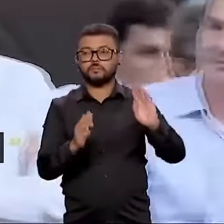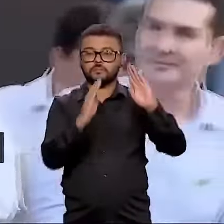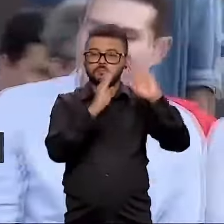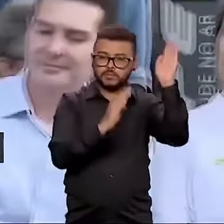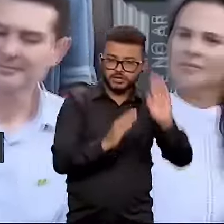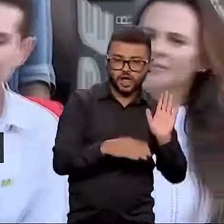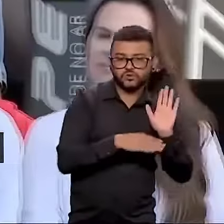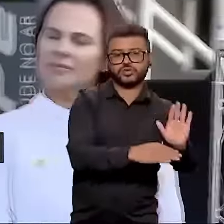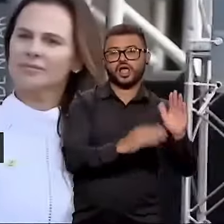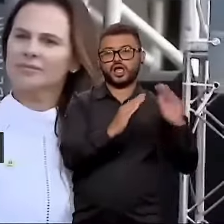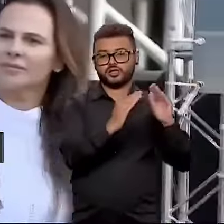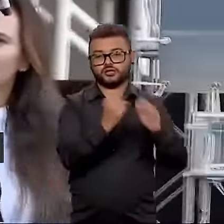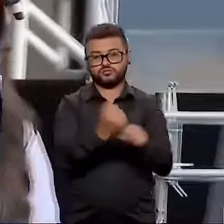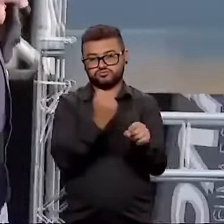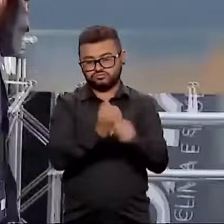E